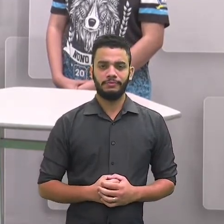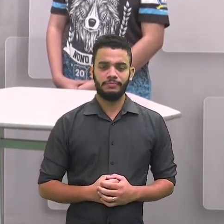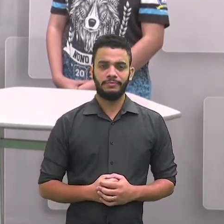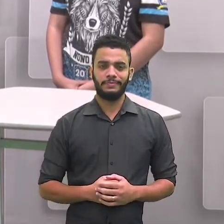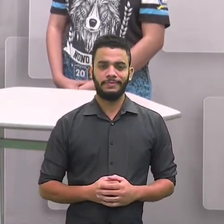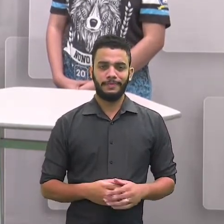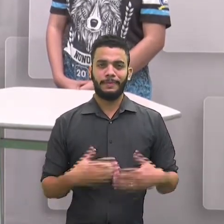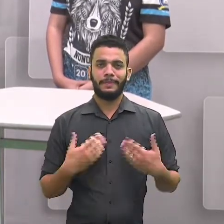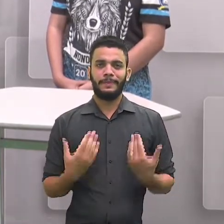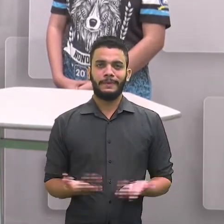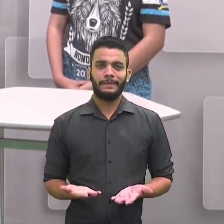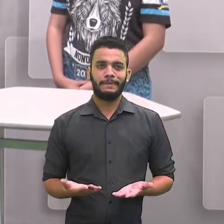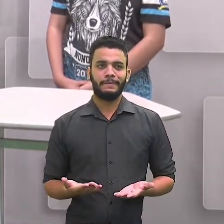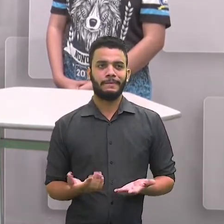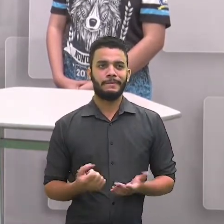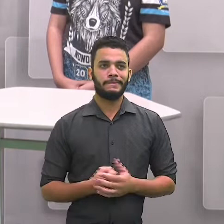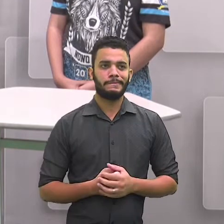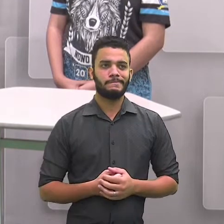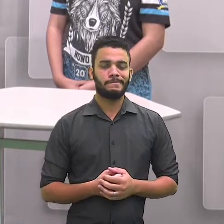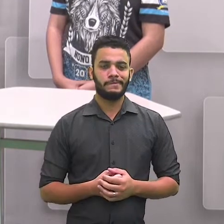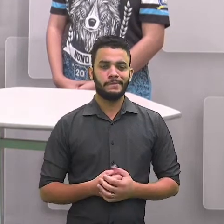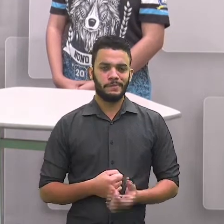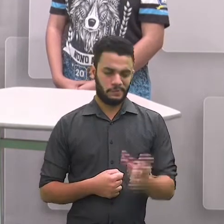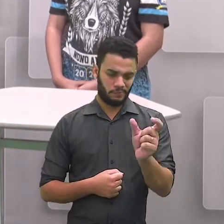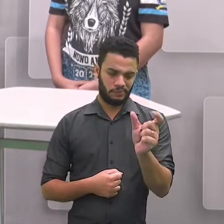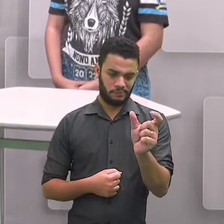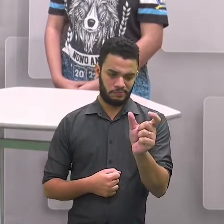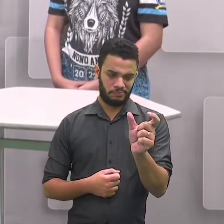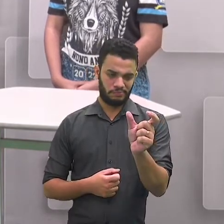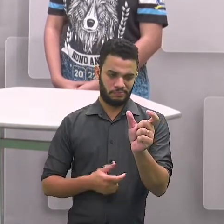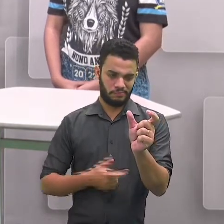E aí? Será que ela acertou essa?